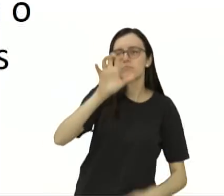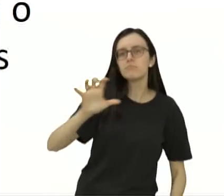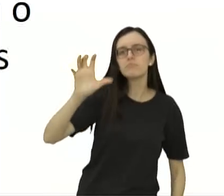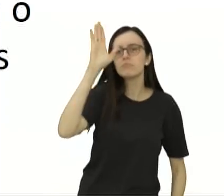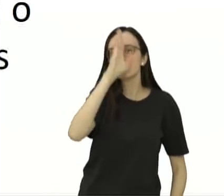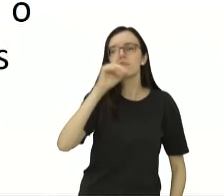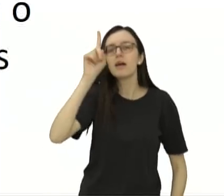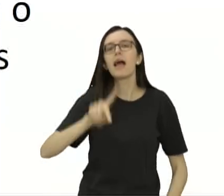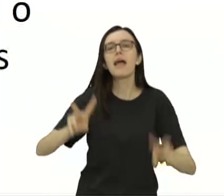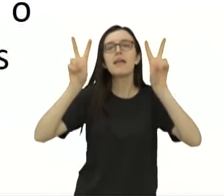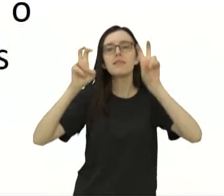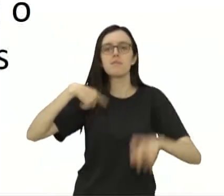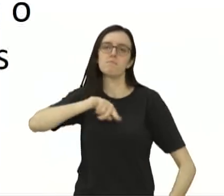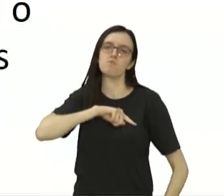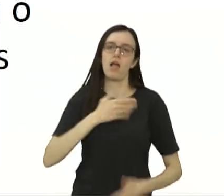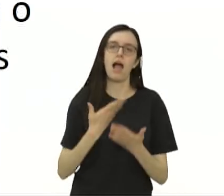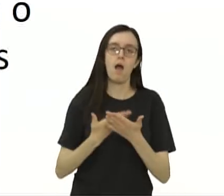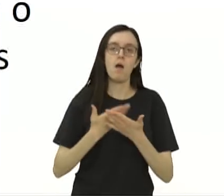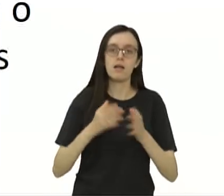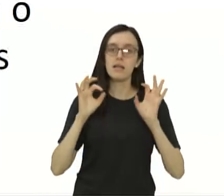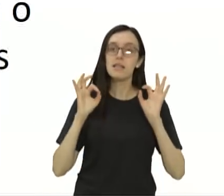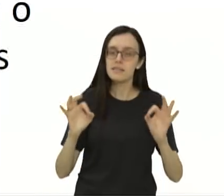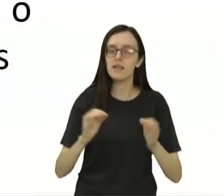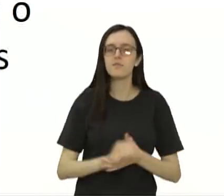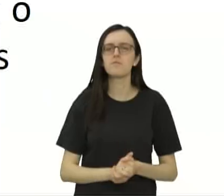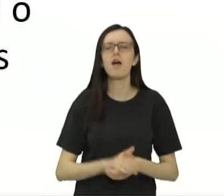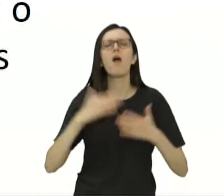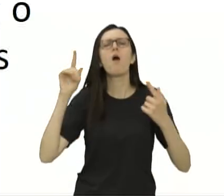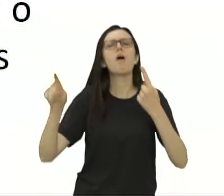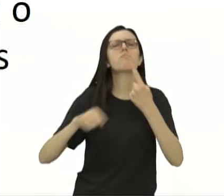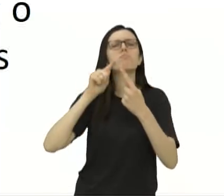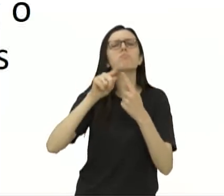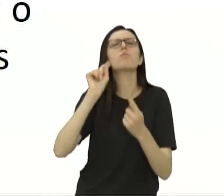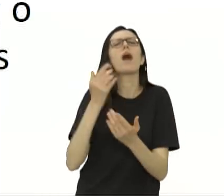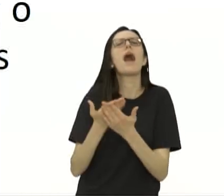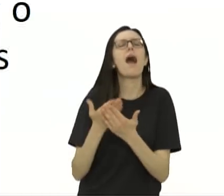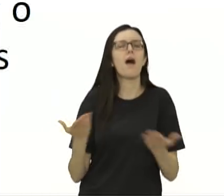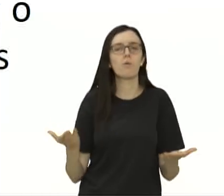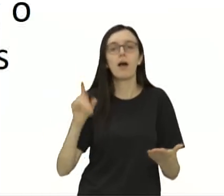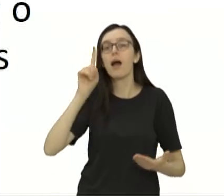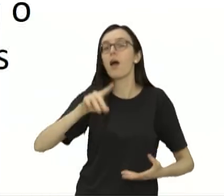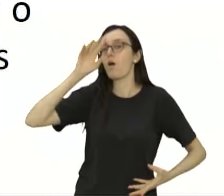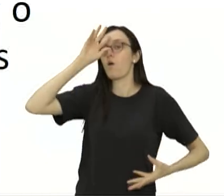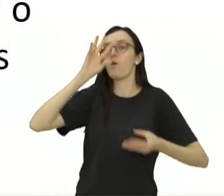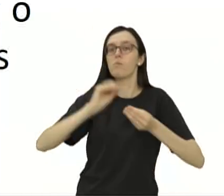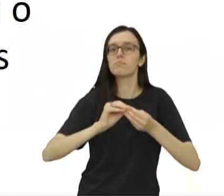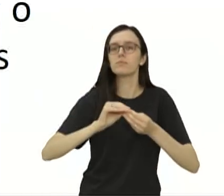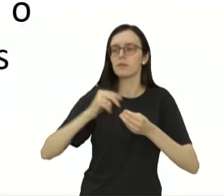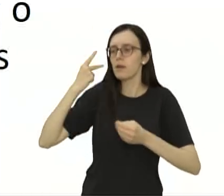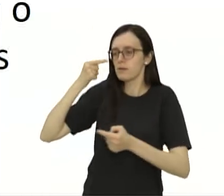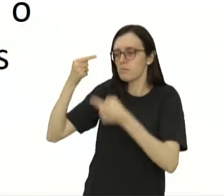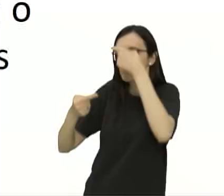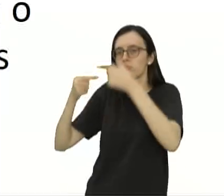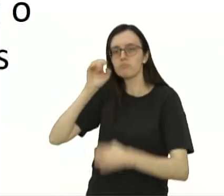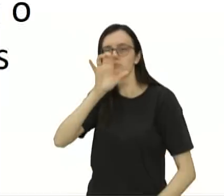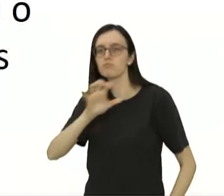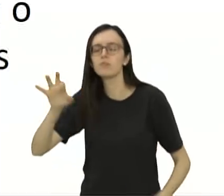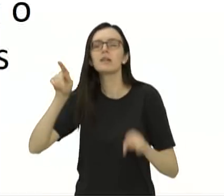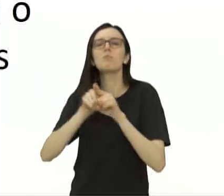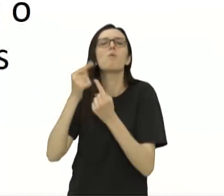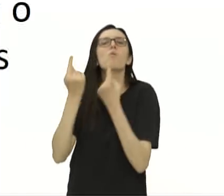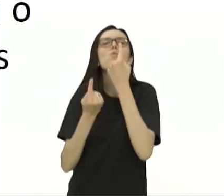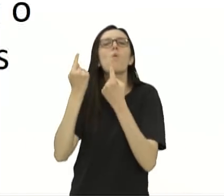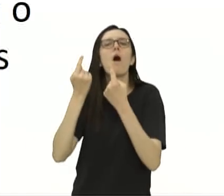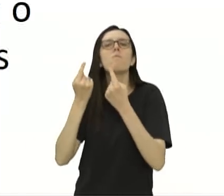é o tema da nossa aula, certo? Então, qual que é o objetivo dessa aula? Compreender essas políticas regionais e qual é a